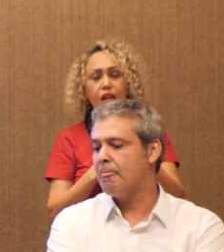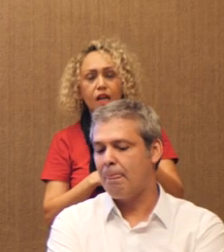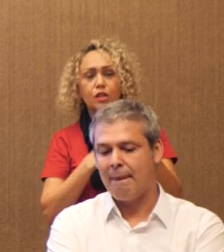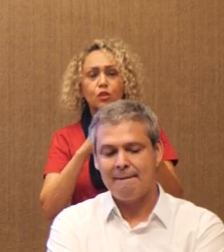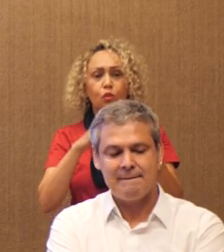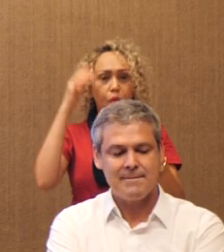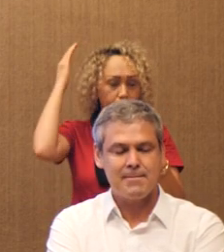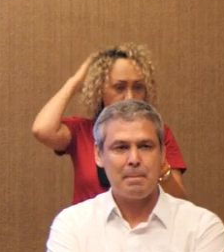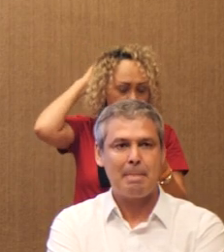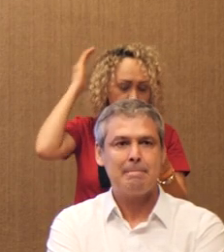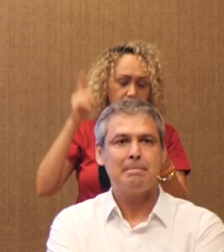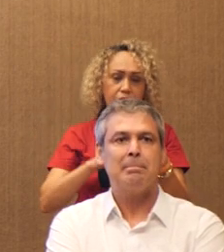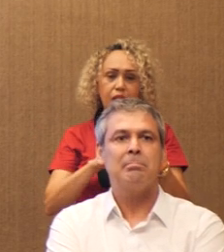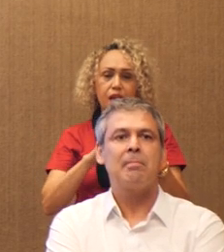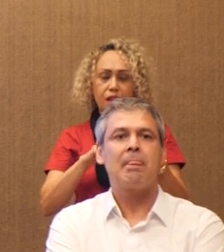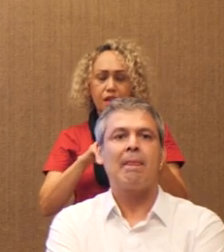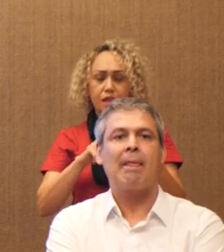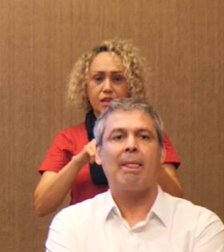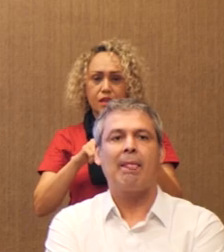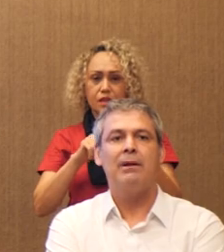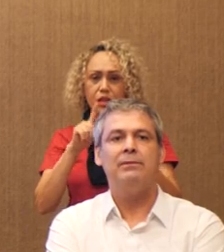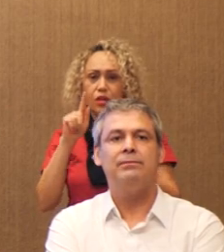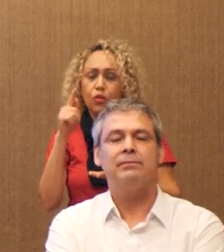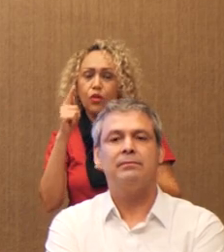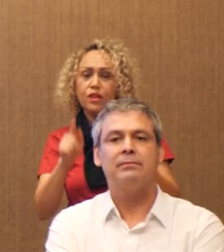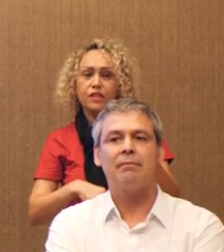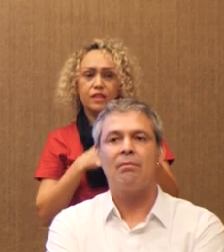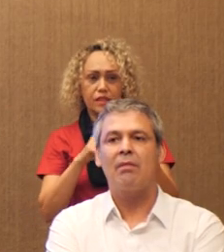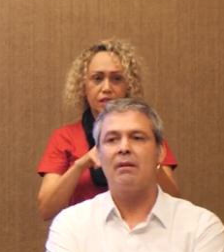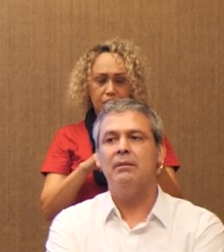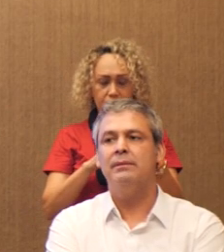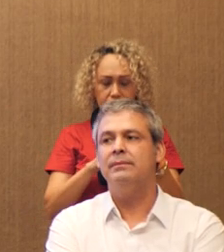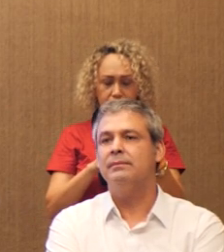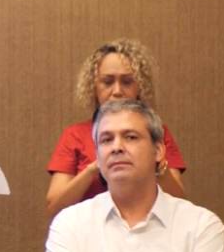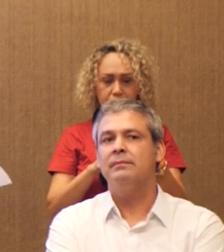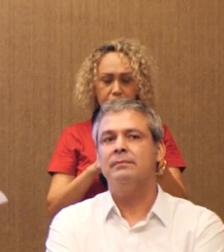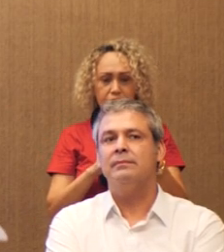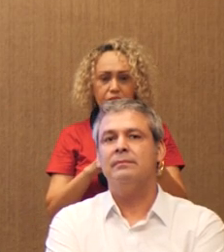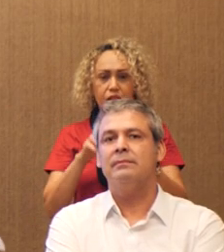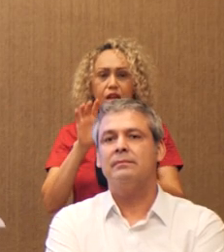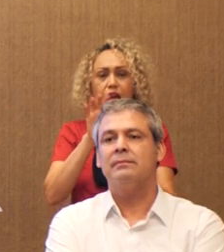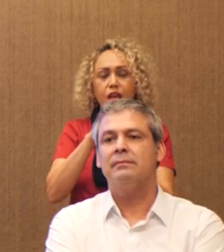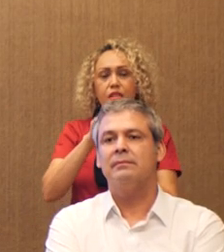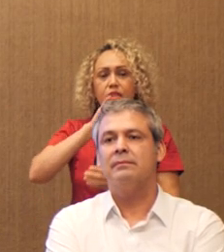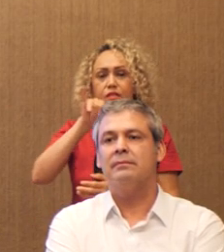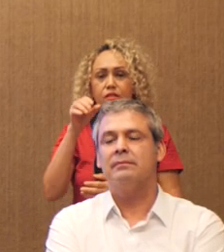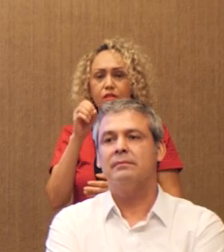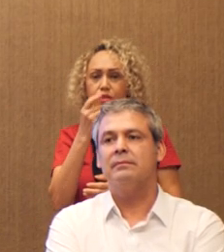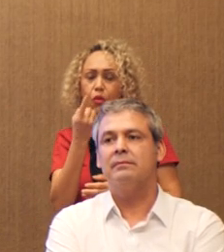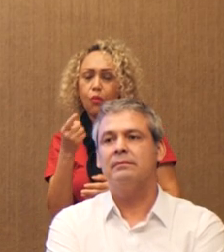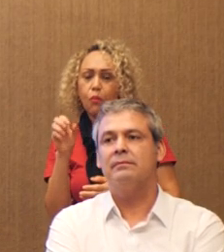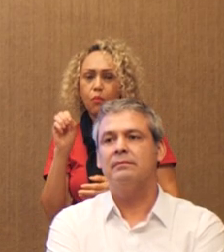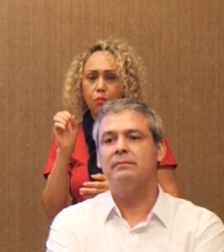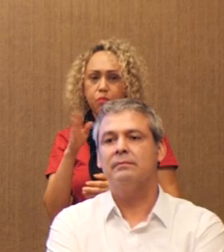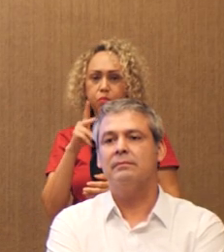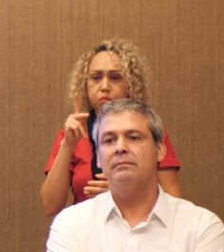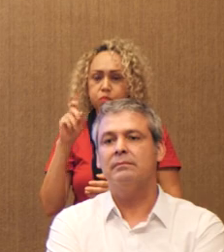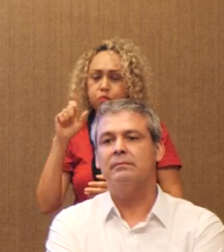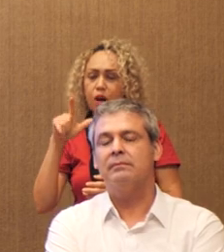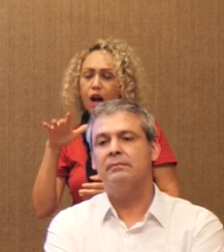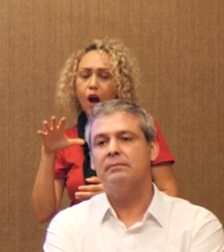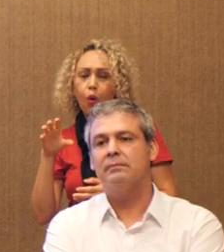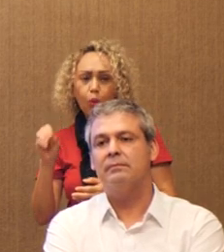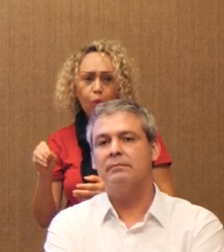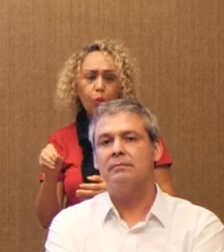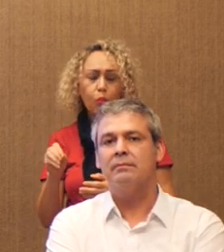Rodrigues, Goiânia com Pedro Wilson, Porto Alegre com Tarso Genro, Recife com João Paulo. E o PT